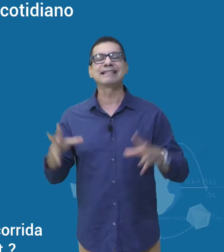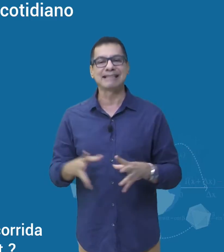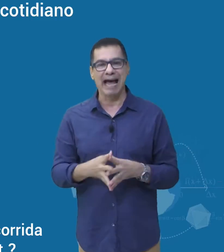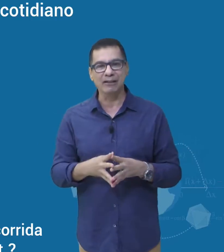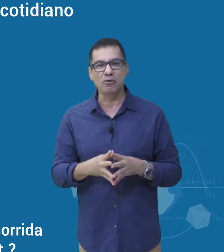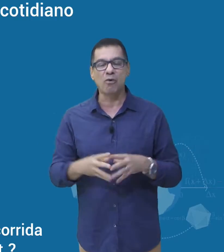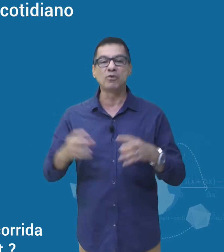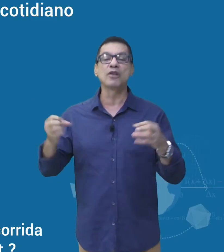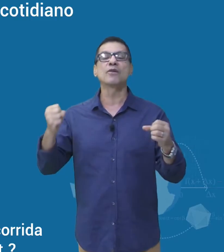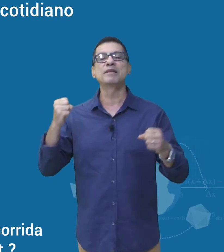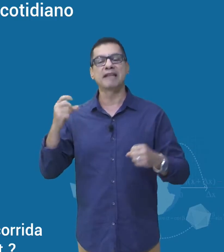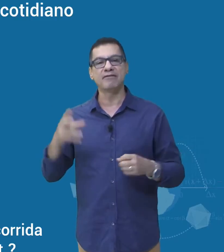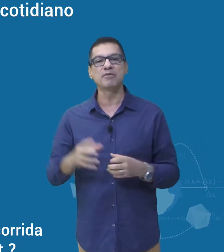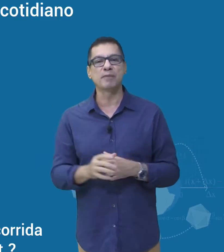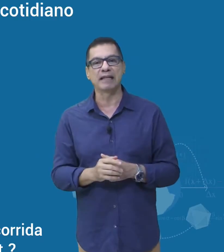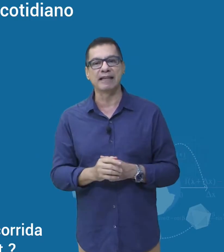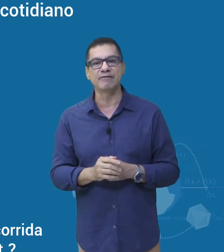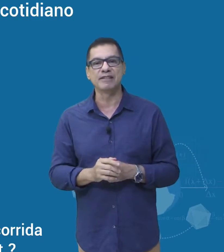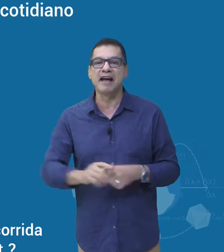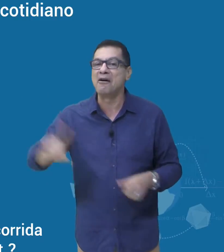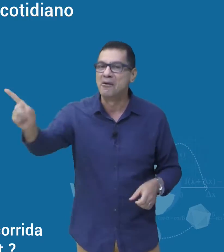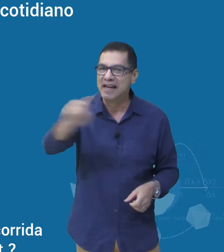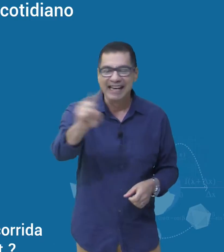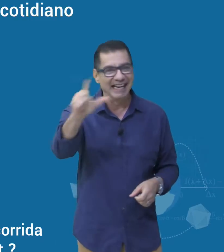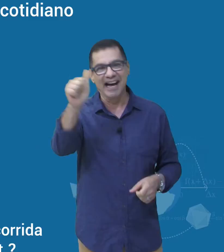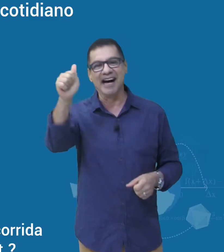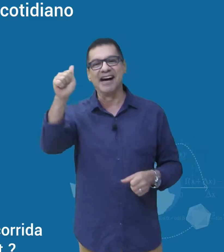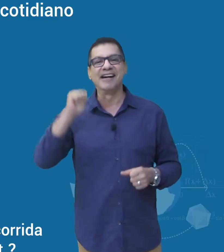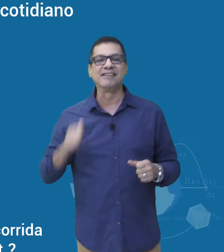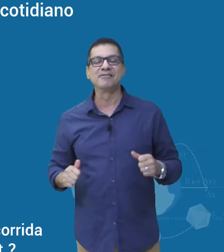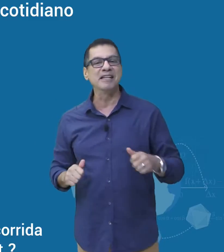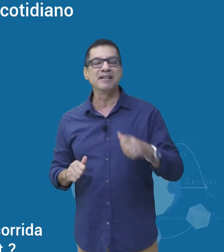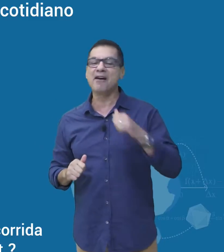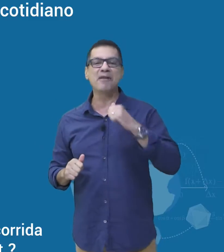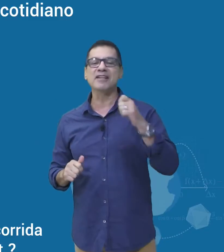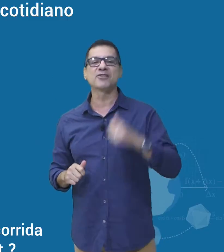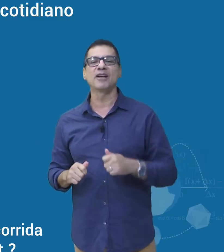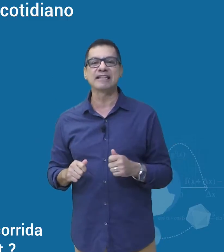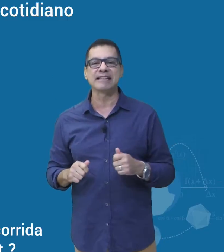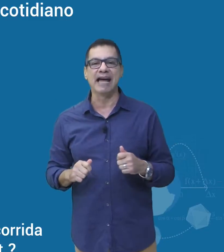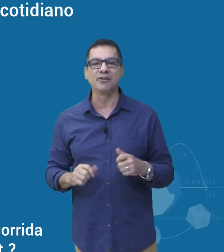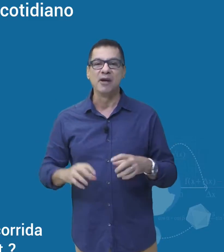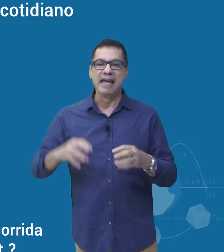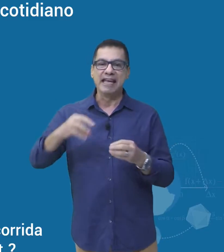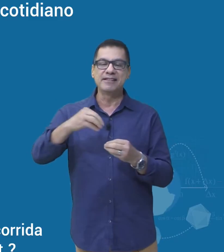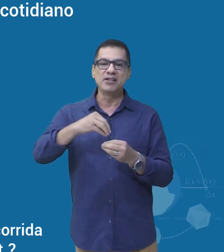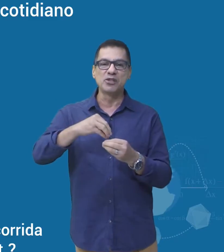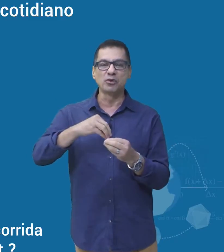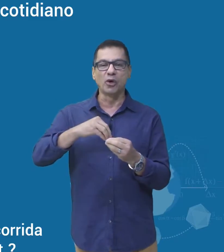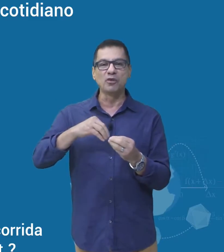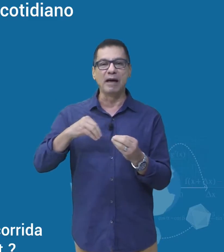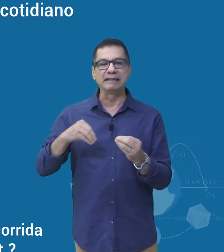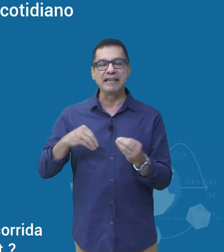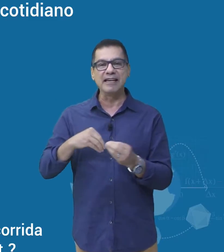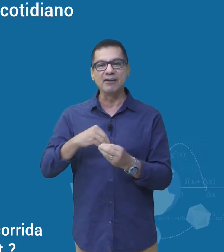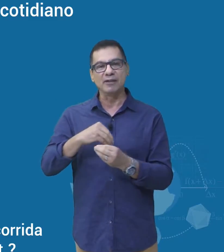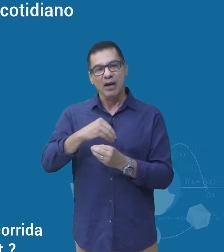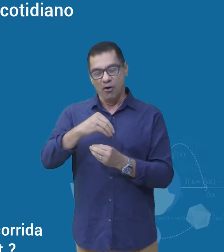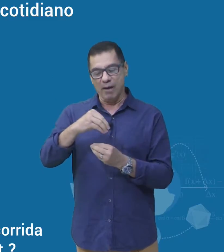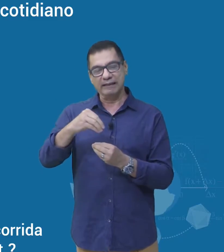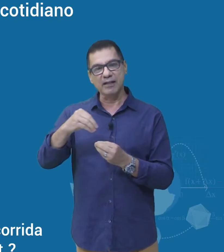é lançado como nós observamos pela televisão? Não, ele não é só lançado. Existe toda uma